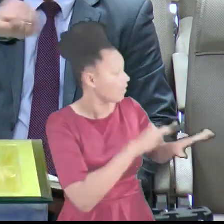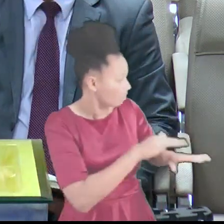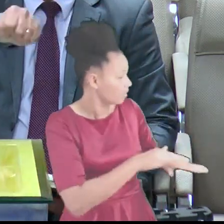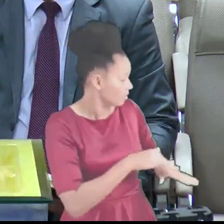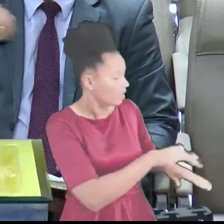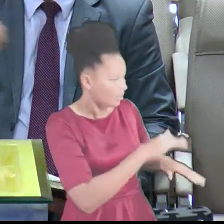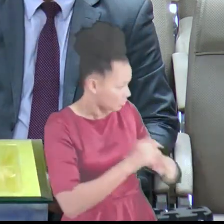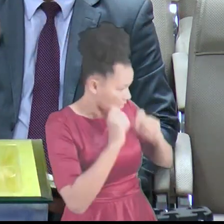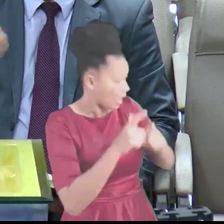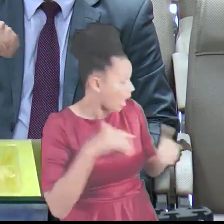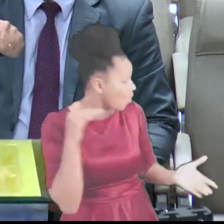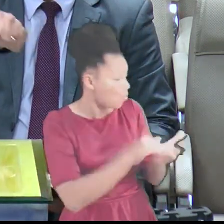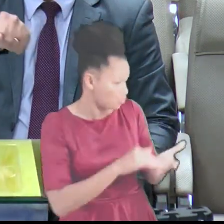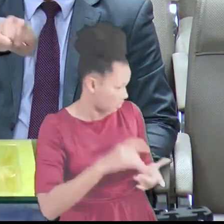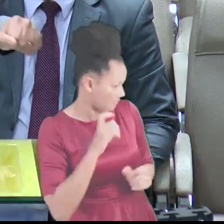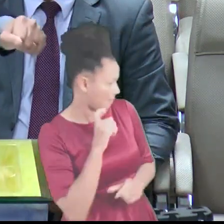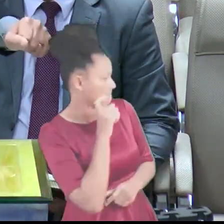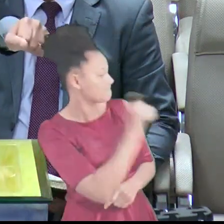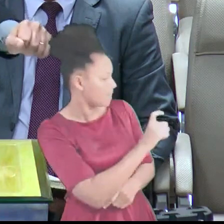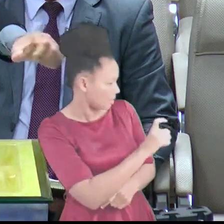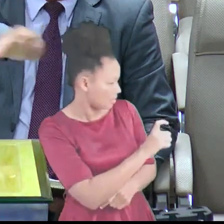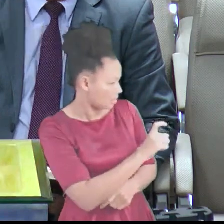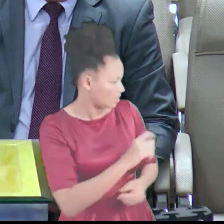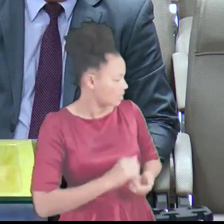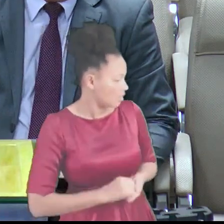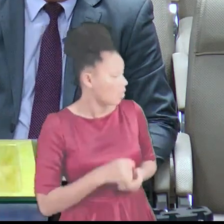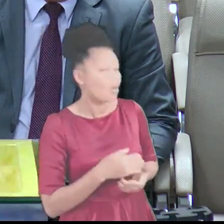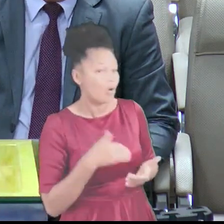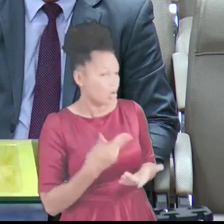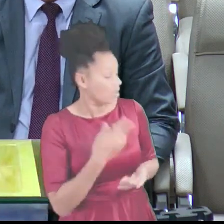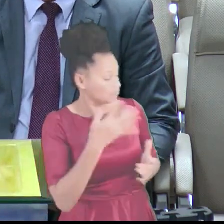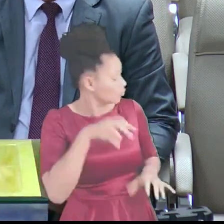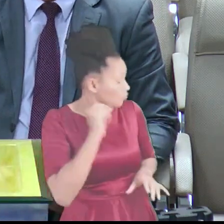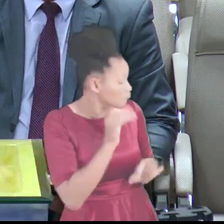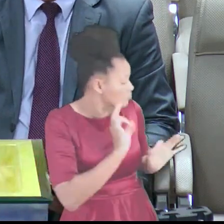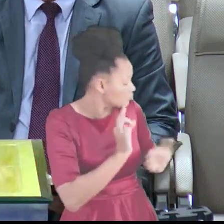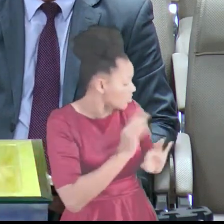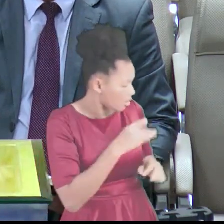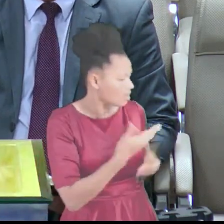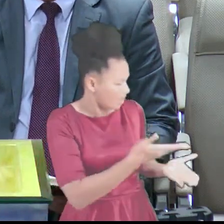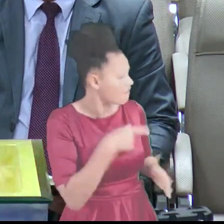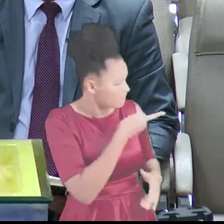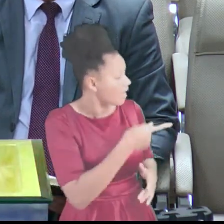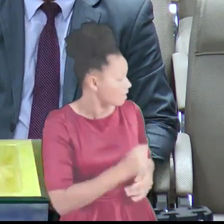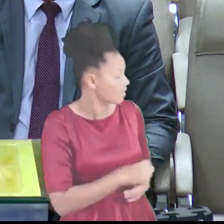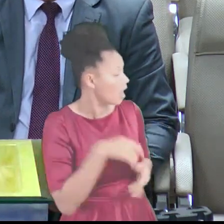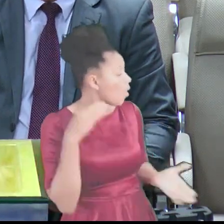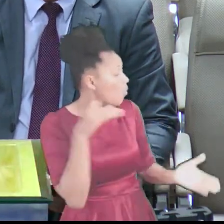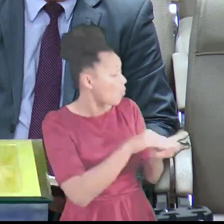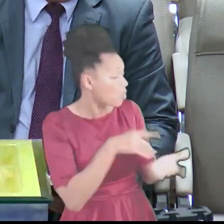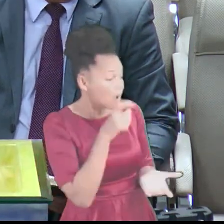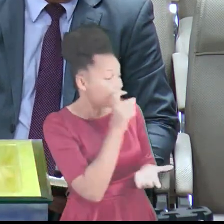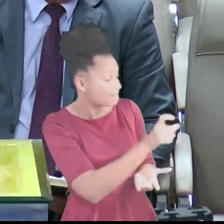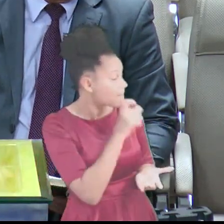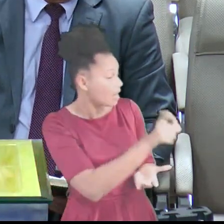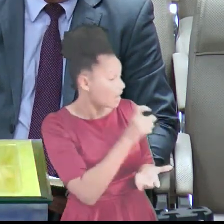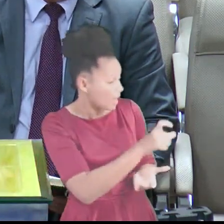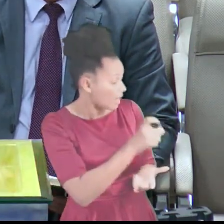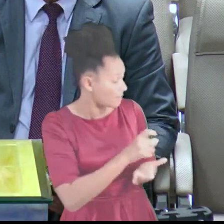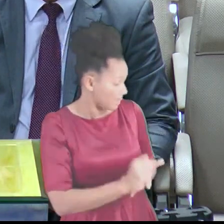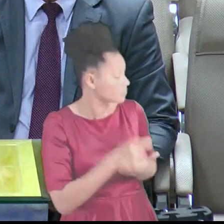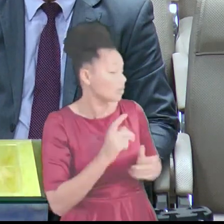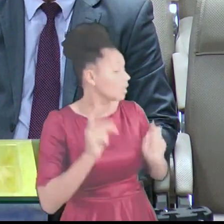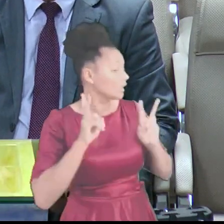e sacuda. A última palavra. Diga, não estou ouvindo você dizer, diga a ele, a última palavra